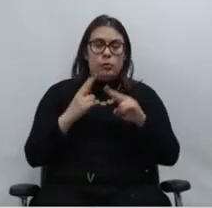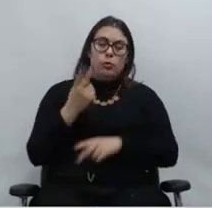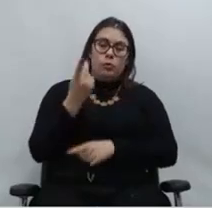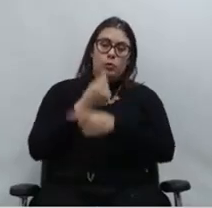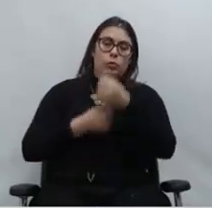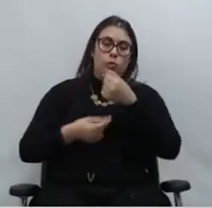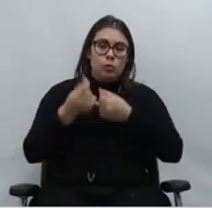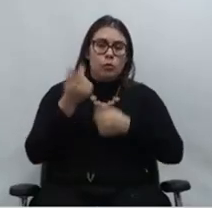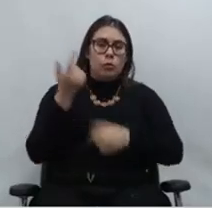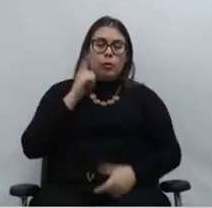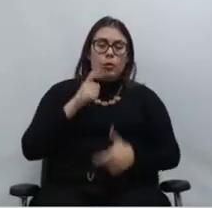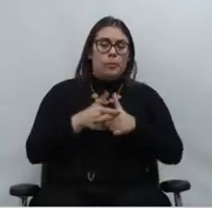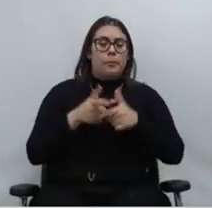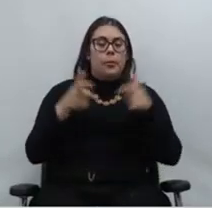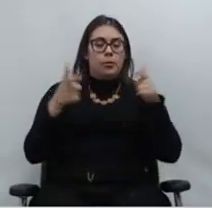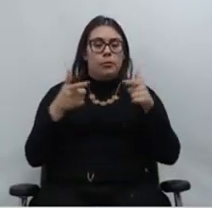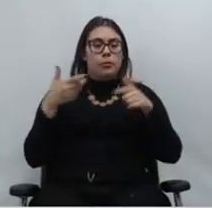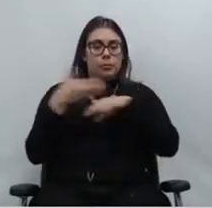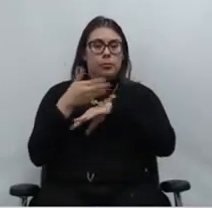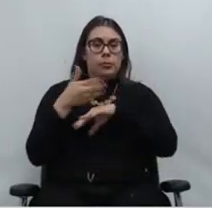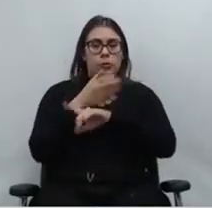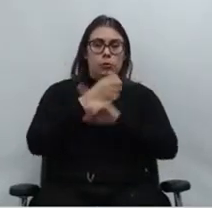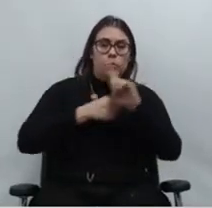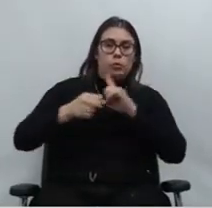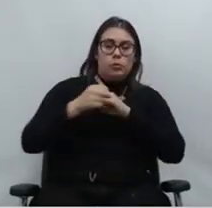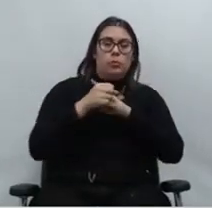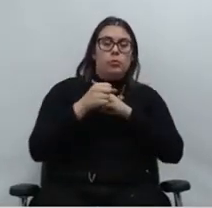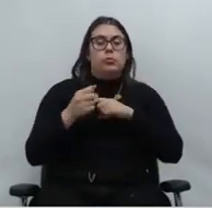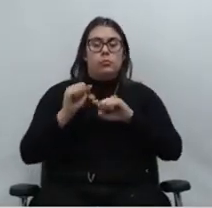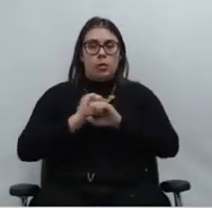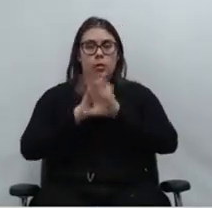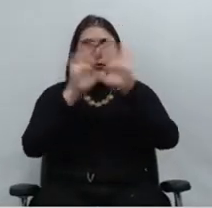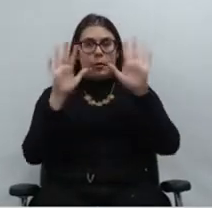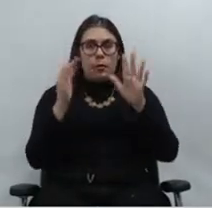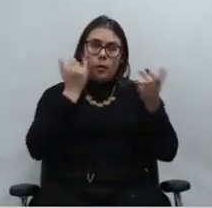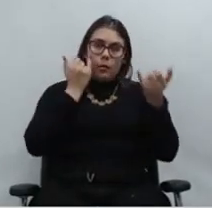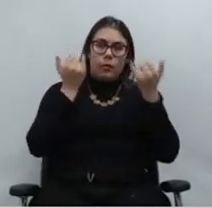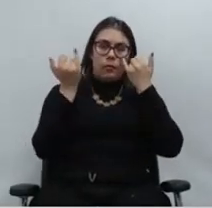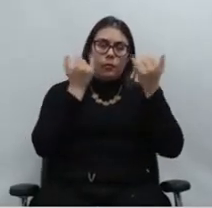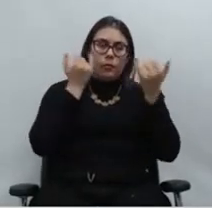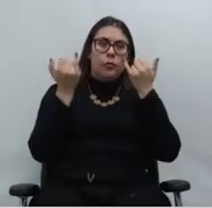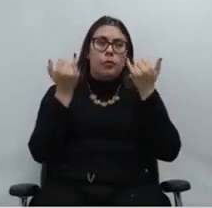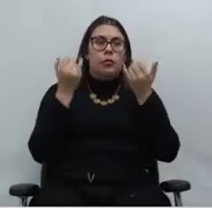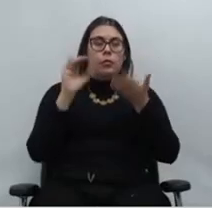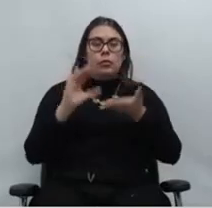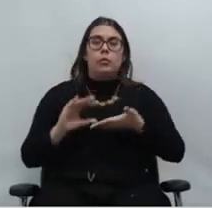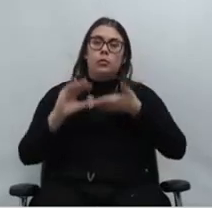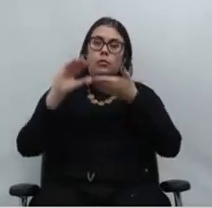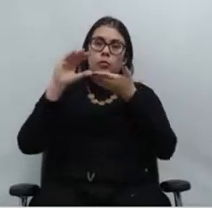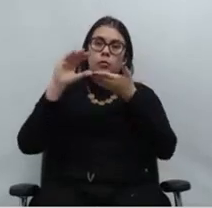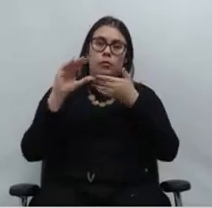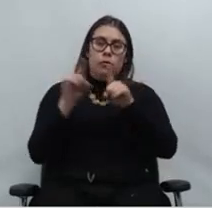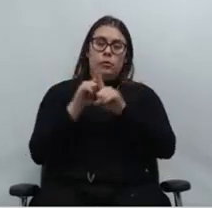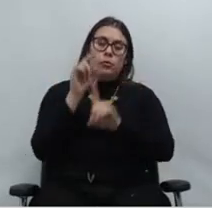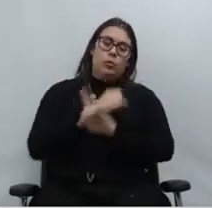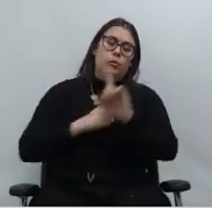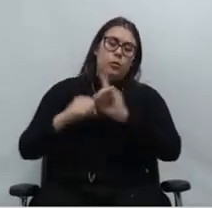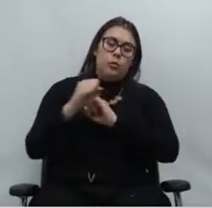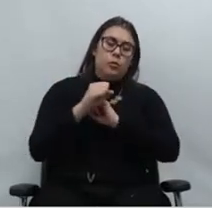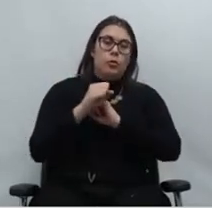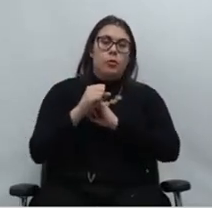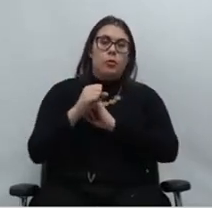orçamentário para ampliar a participação social e permitir maior transparência no acesso às informações por parte do Conselho Superior e da sociedade civil,